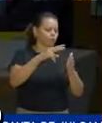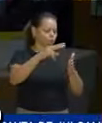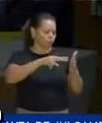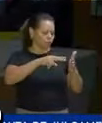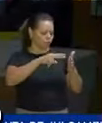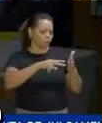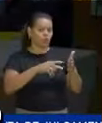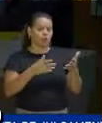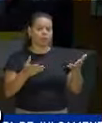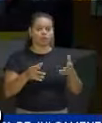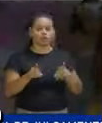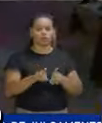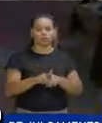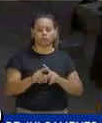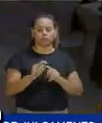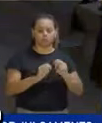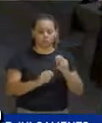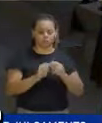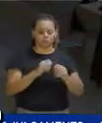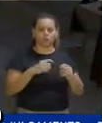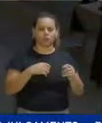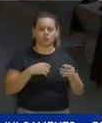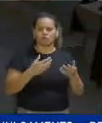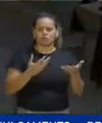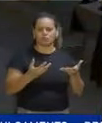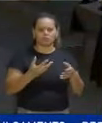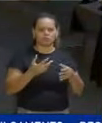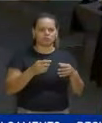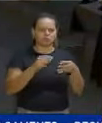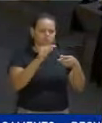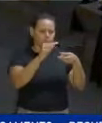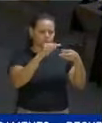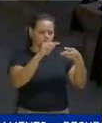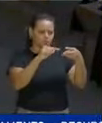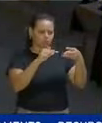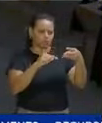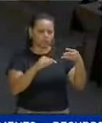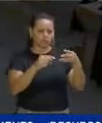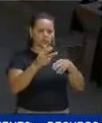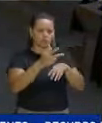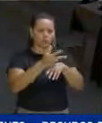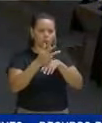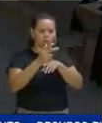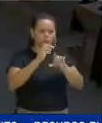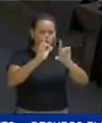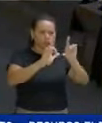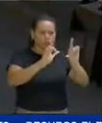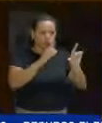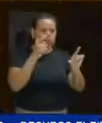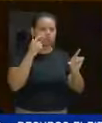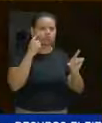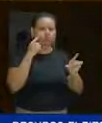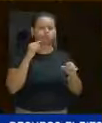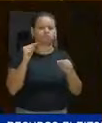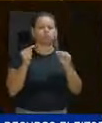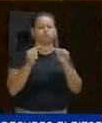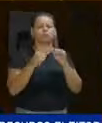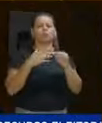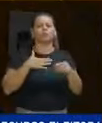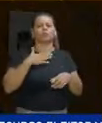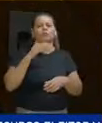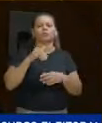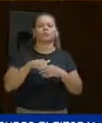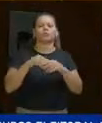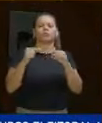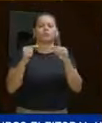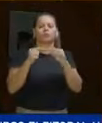administração, não necessariamente caracteriza propaganda eleitoral negativa Imagem ou ampla do extemporânea. plenário. Então, eu acompanho integralmente o voto muito